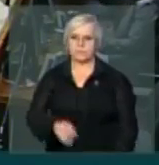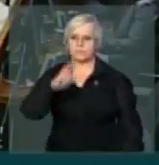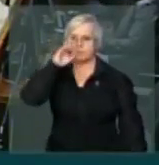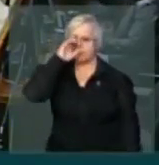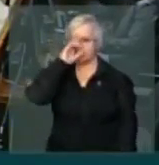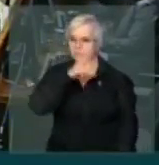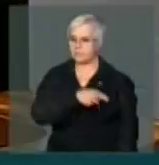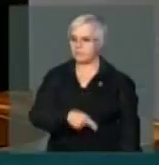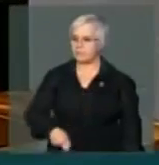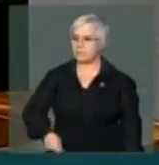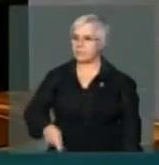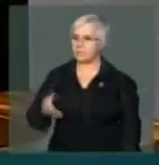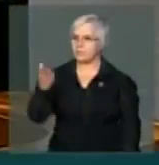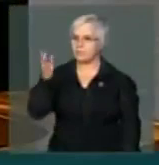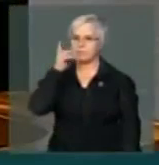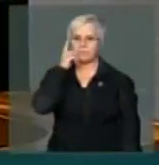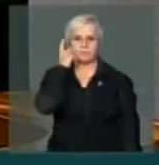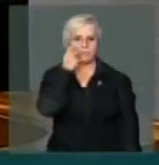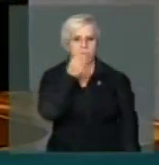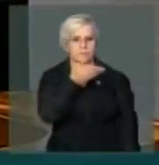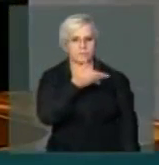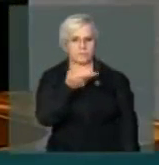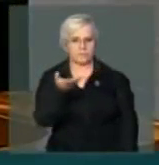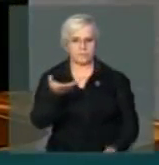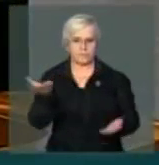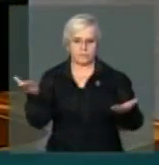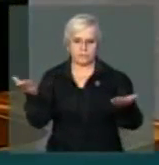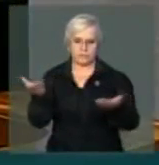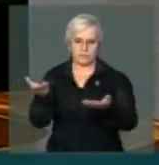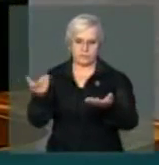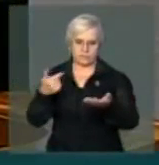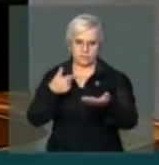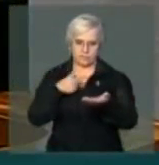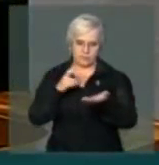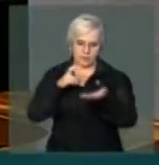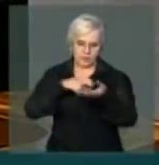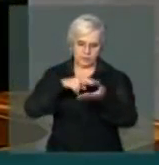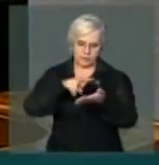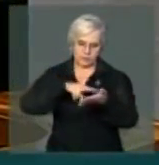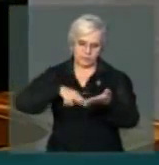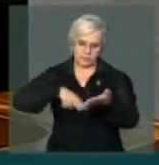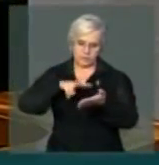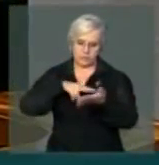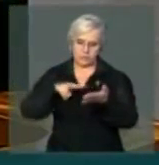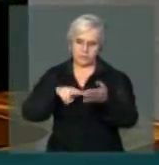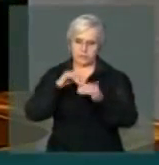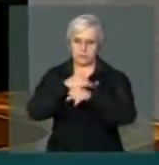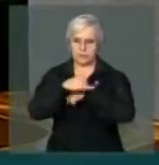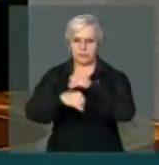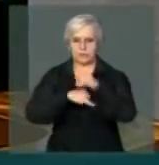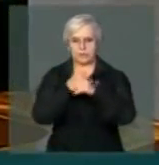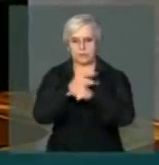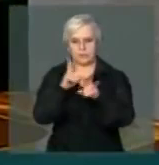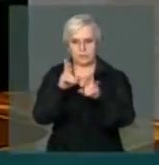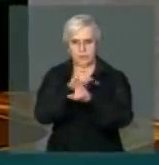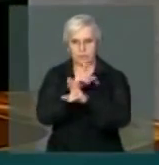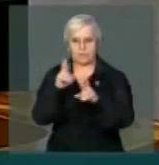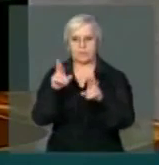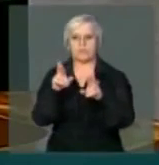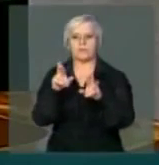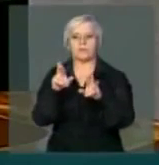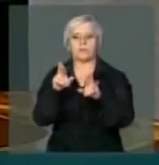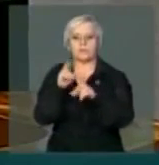Senhor presidente, senhoras e senhores deputados, hoje em minha leitura matinal nas mídias sociais e blogs,